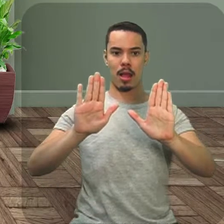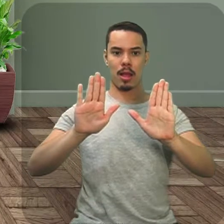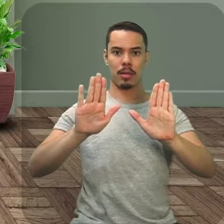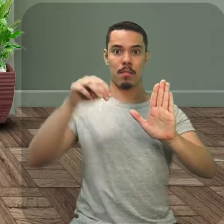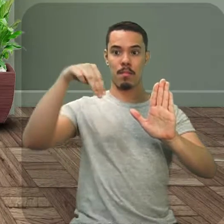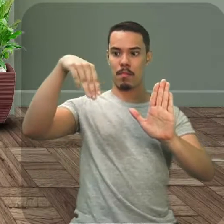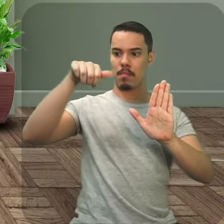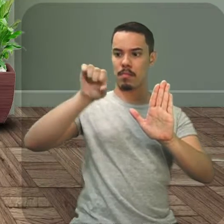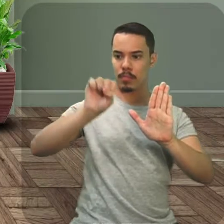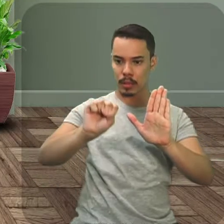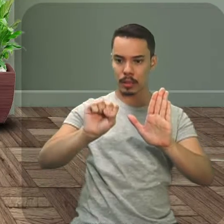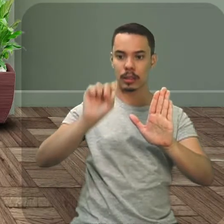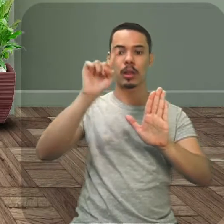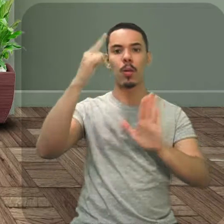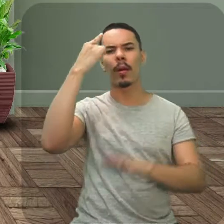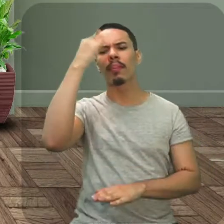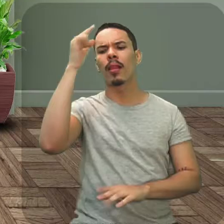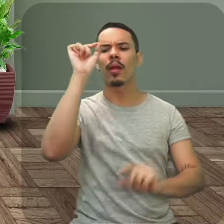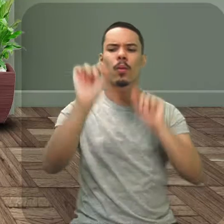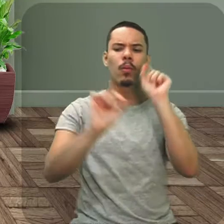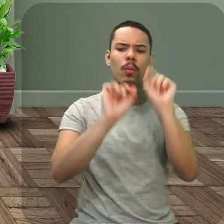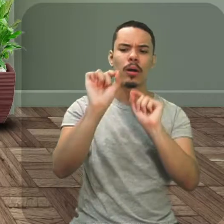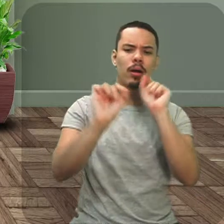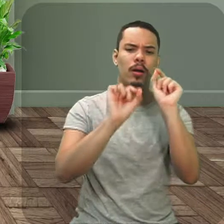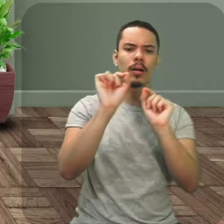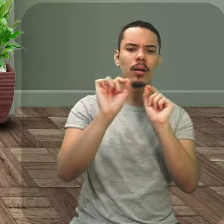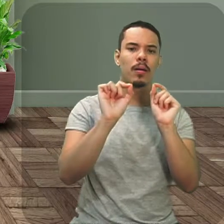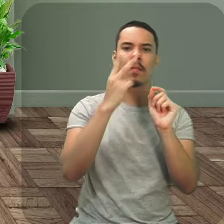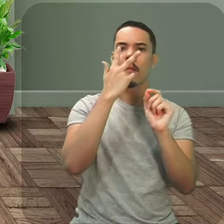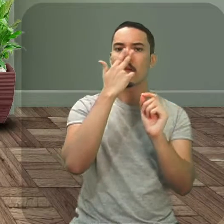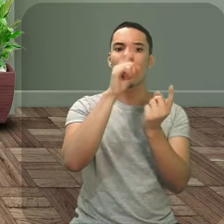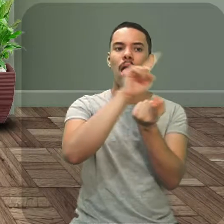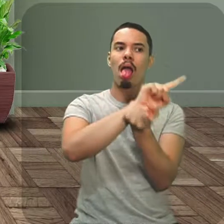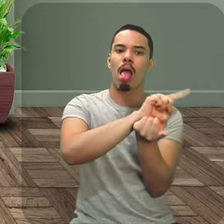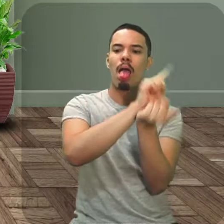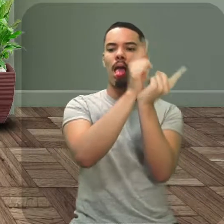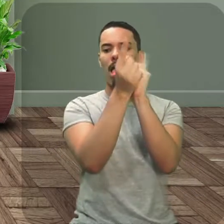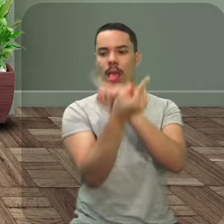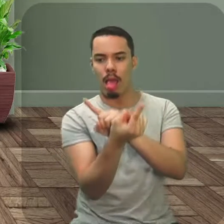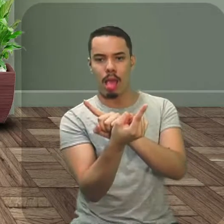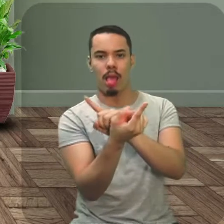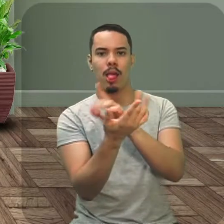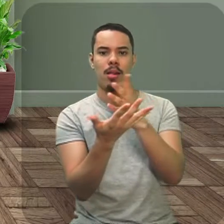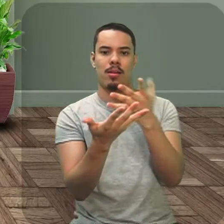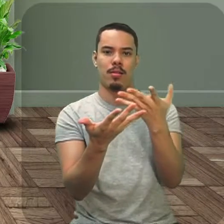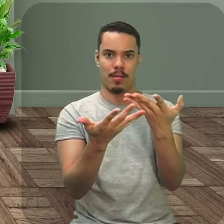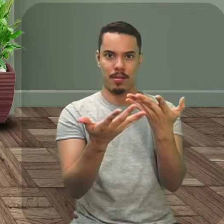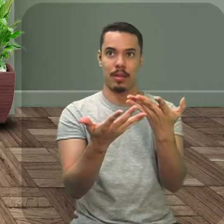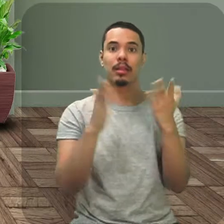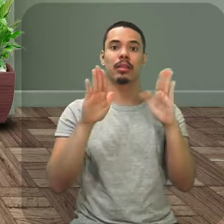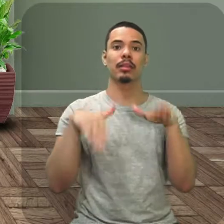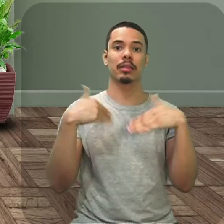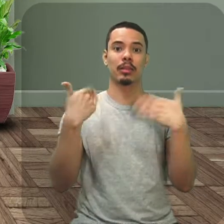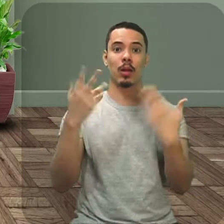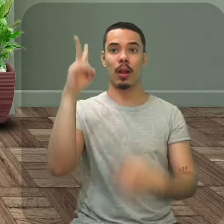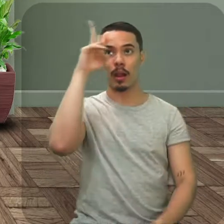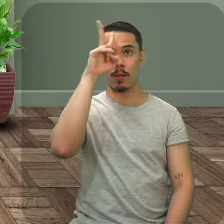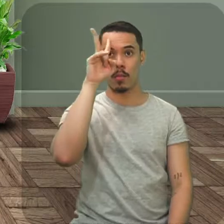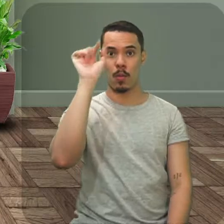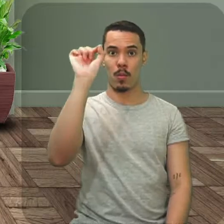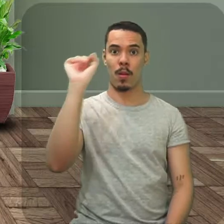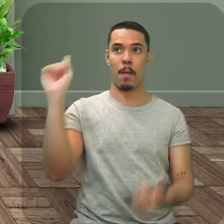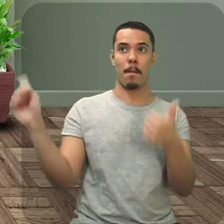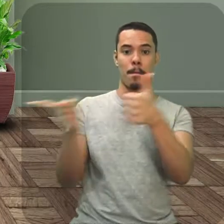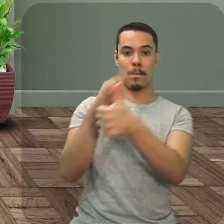uma ideia o que a contrária uma oposição né então Lembra